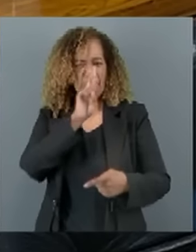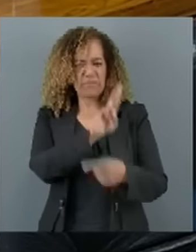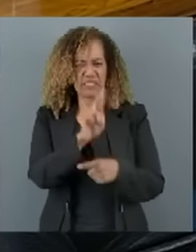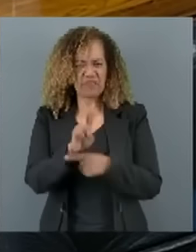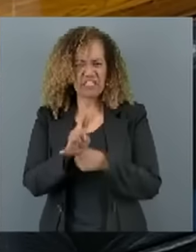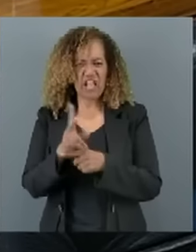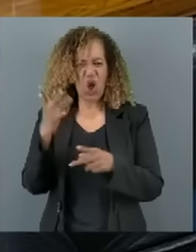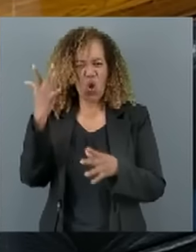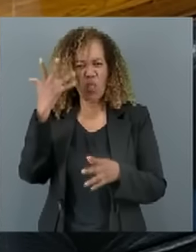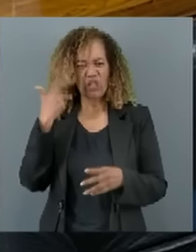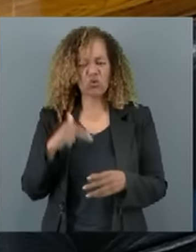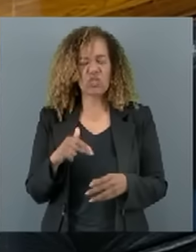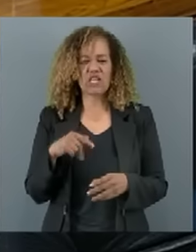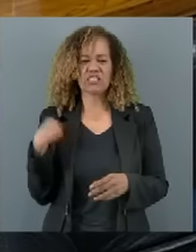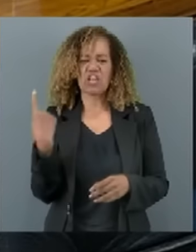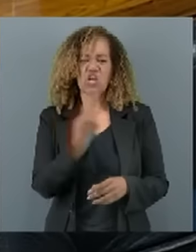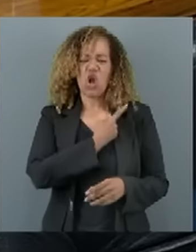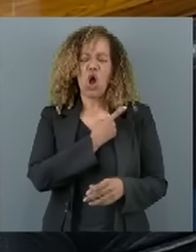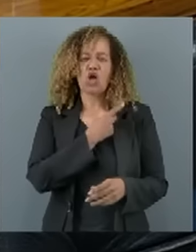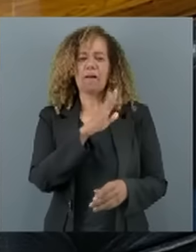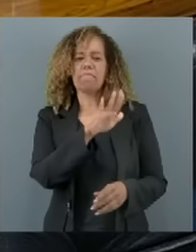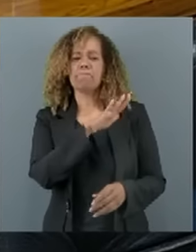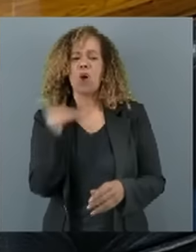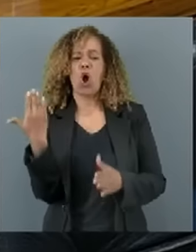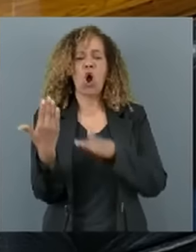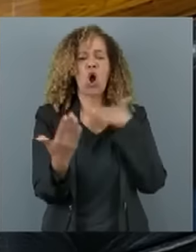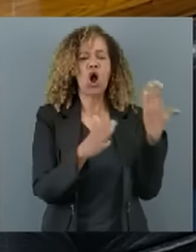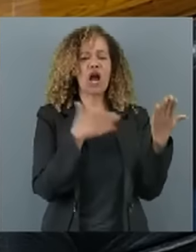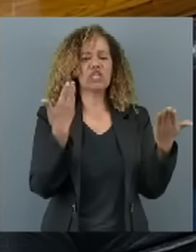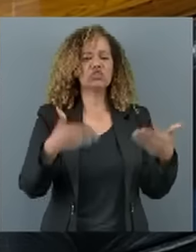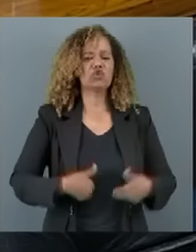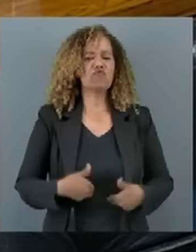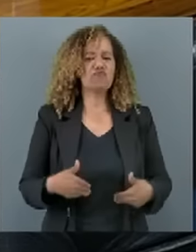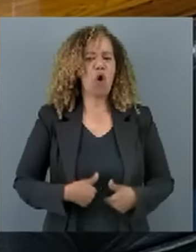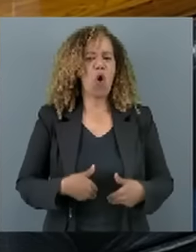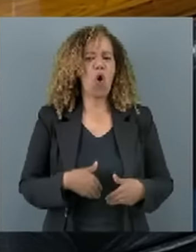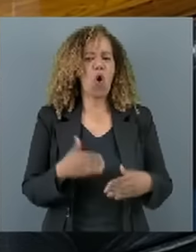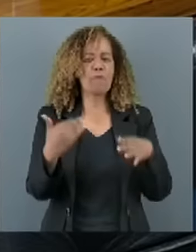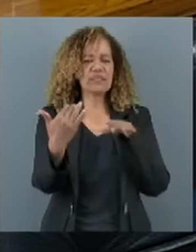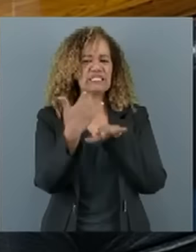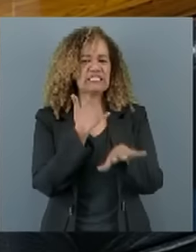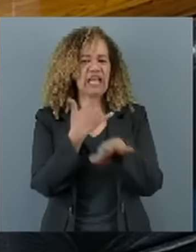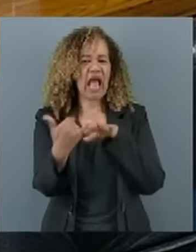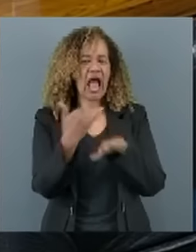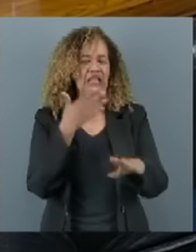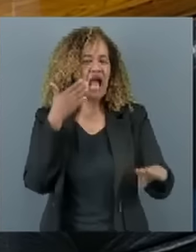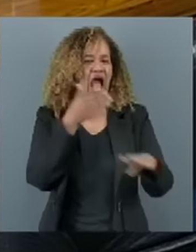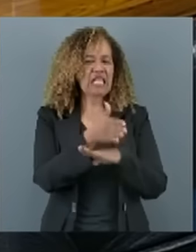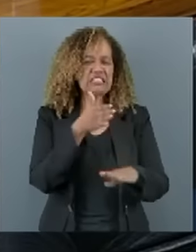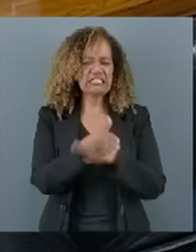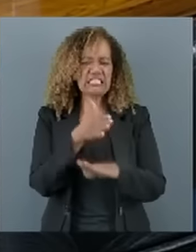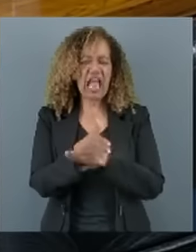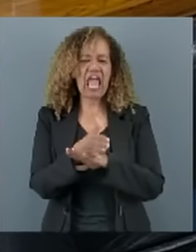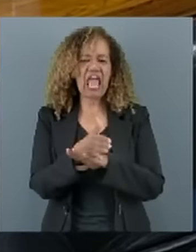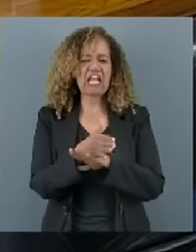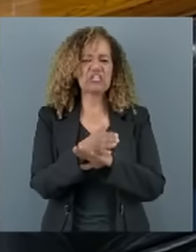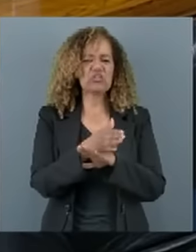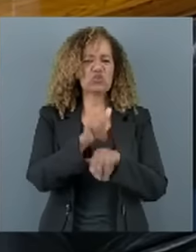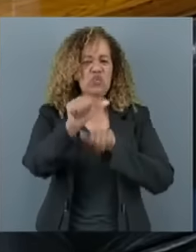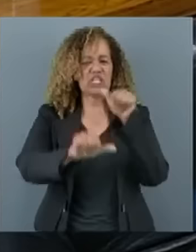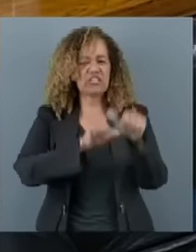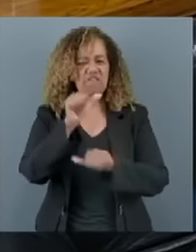natureza enquanto nós morremos de fome nós falamos em estrada nós falamos em em acesso nós falamos em desenvolvimento